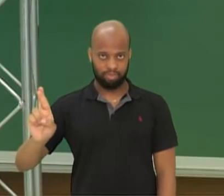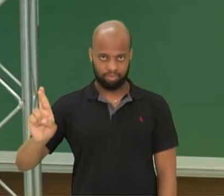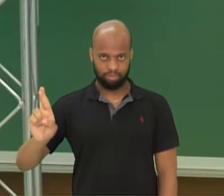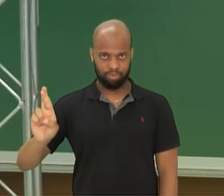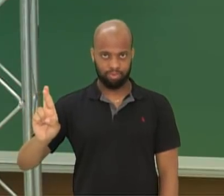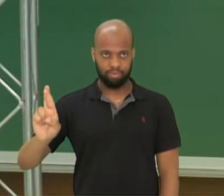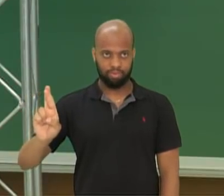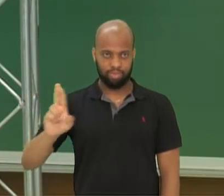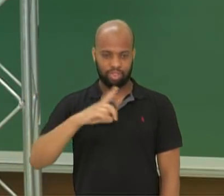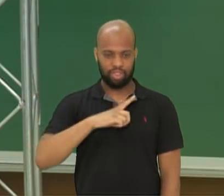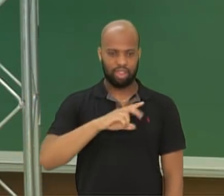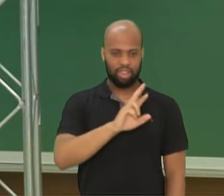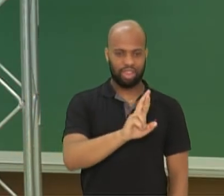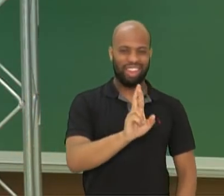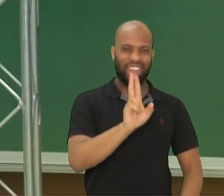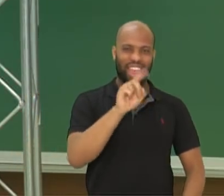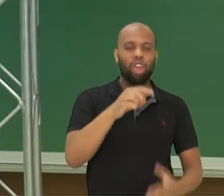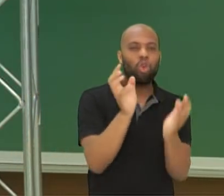em reais,